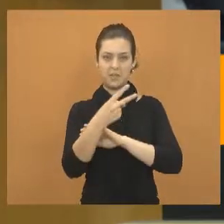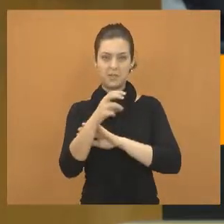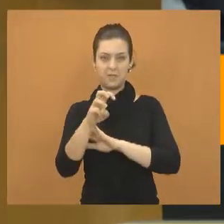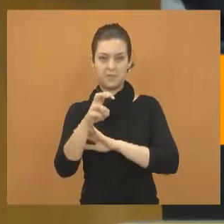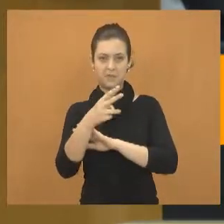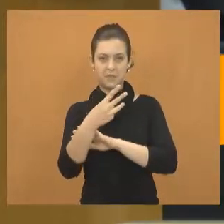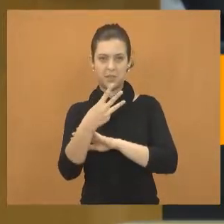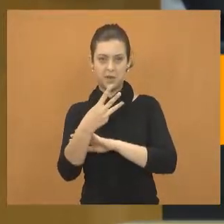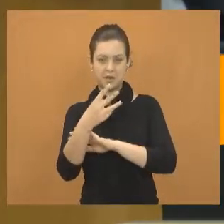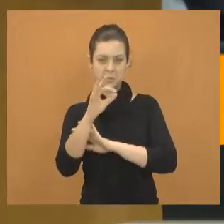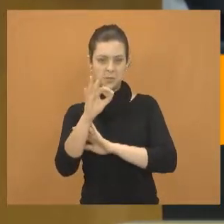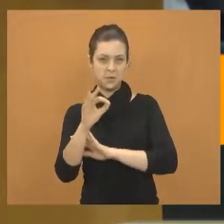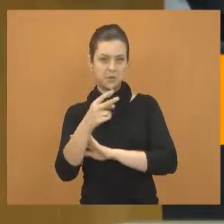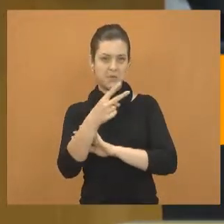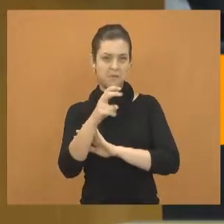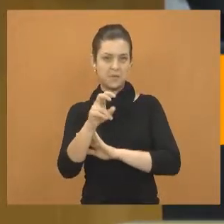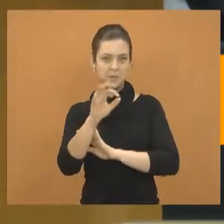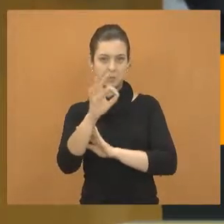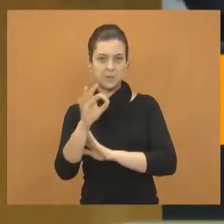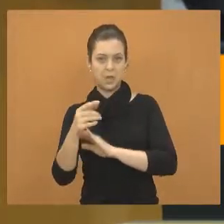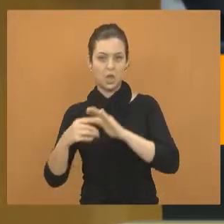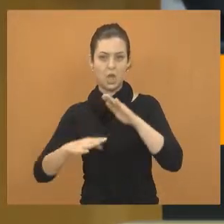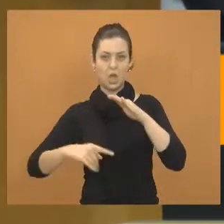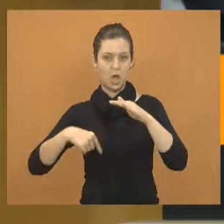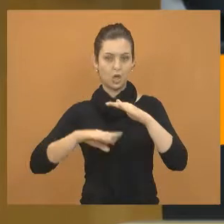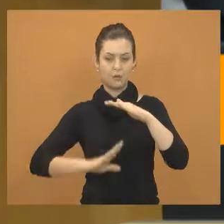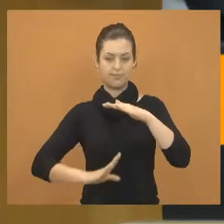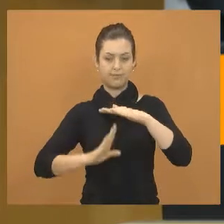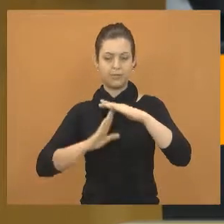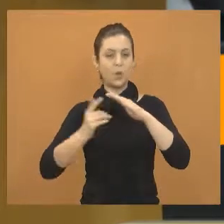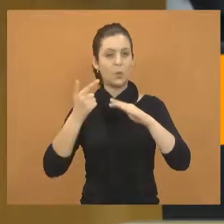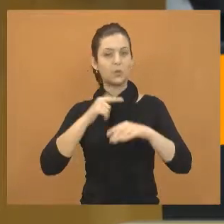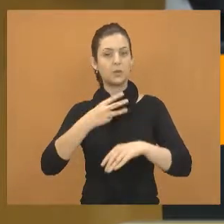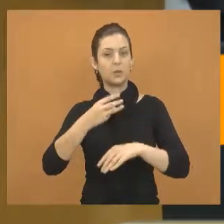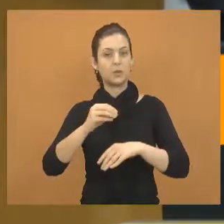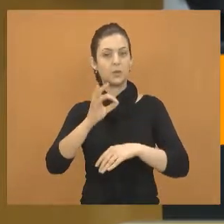23% e 25%. Nós estamos chegando a 30%.